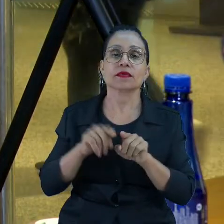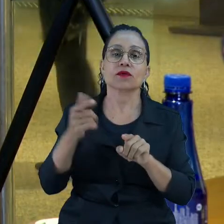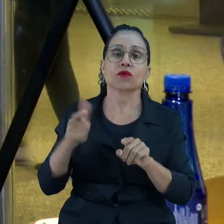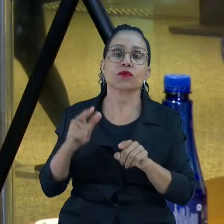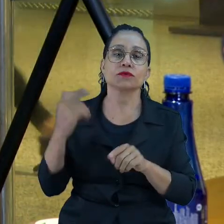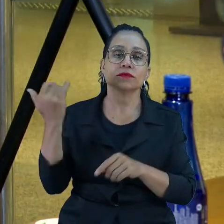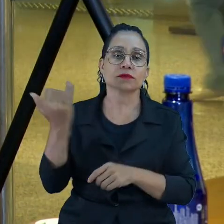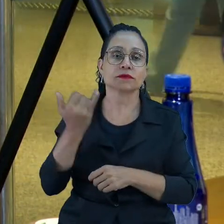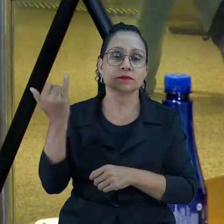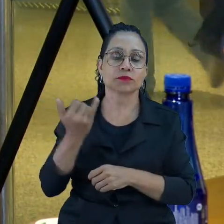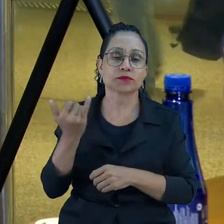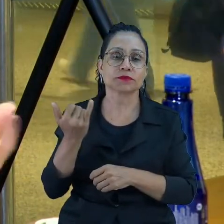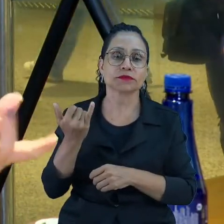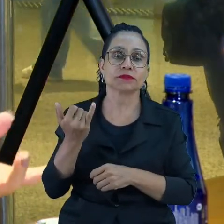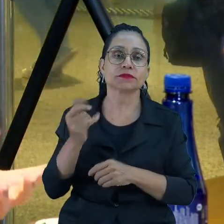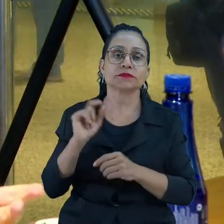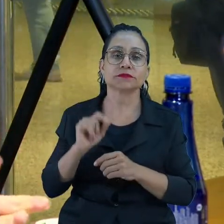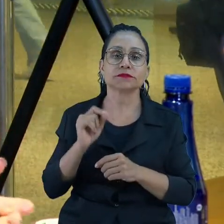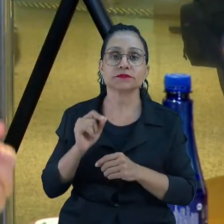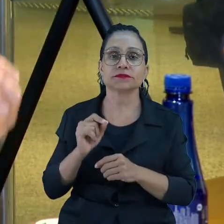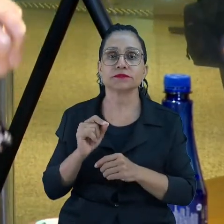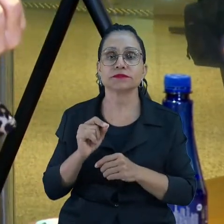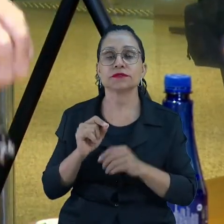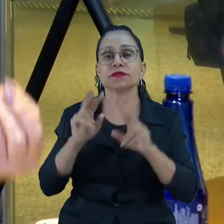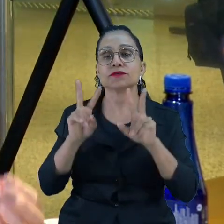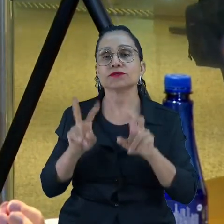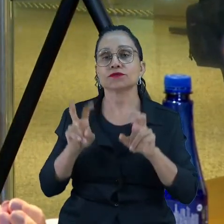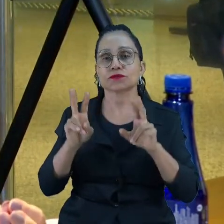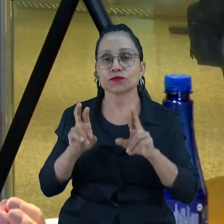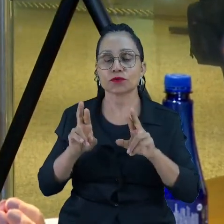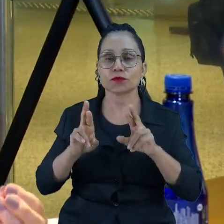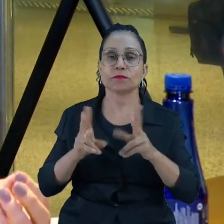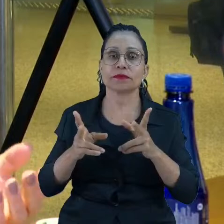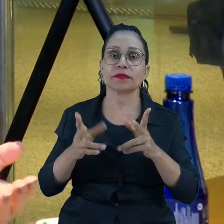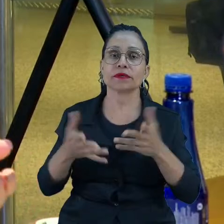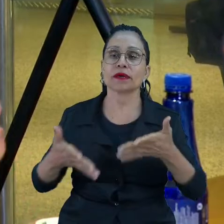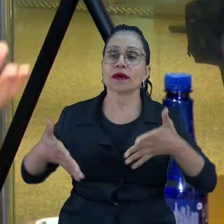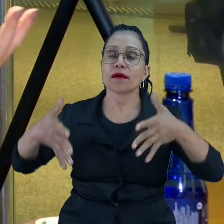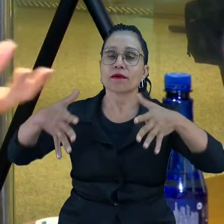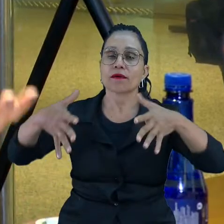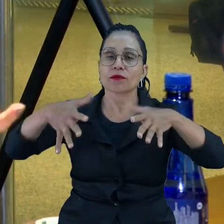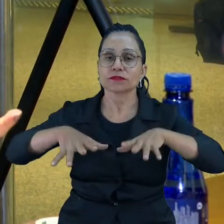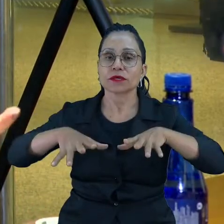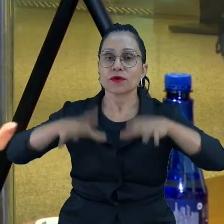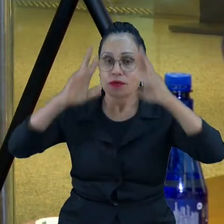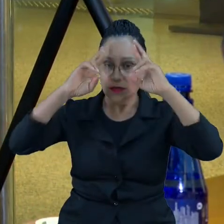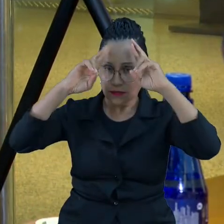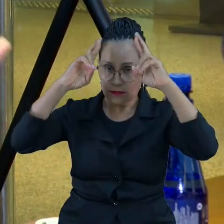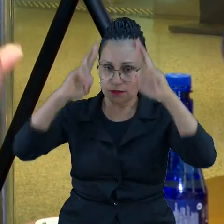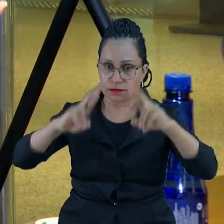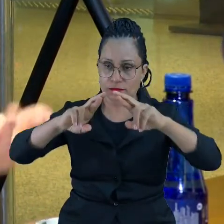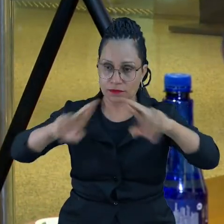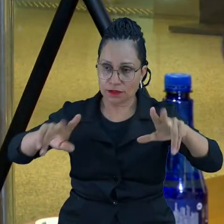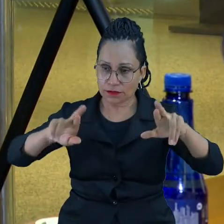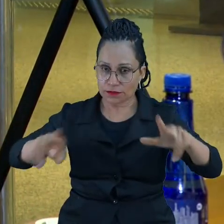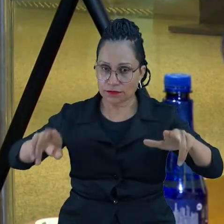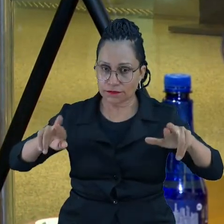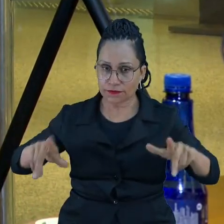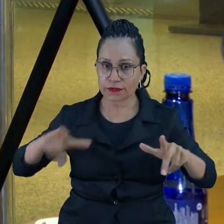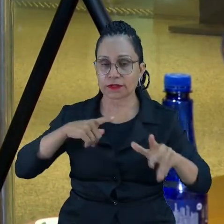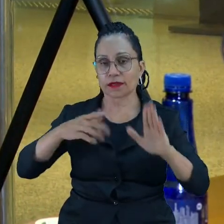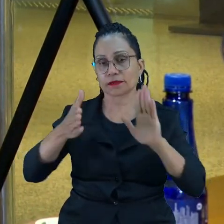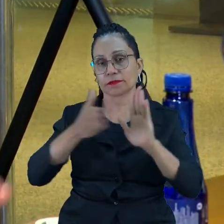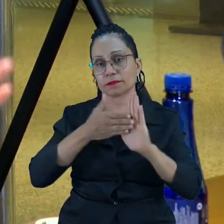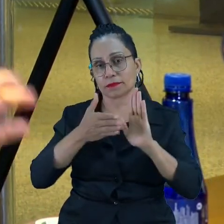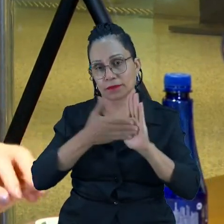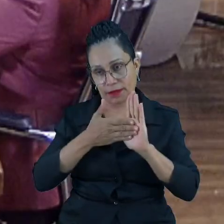importante e essencial, que é o respeito à diversidade e à inclusão. E aí, isso também está na pauta do